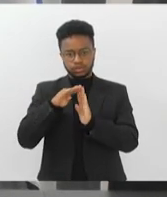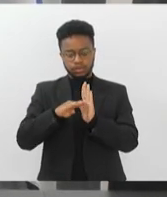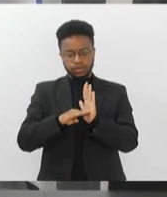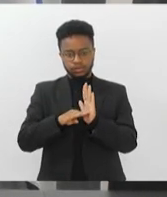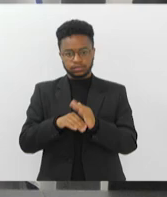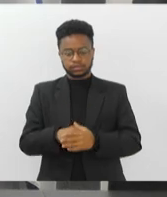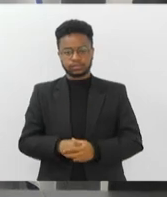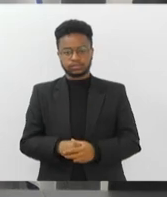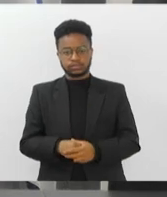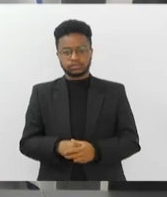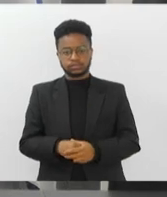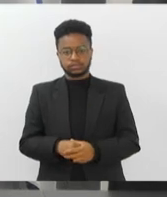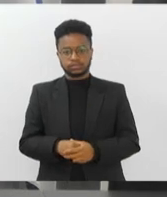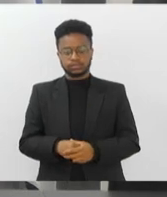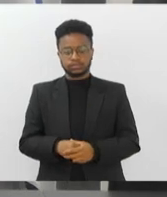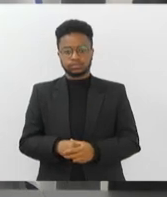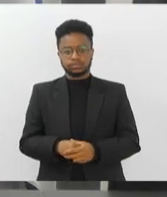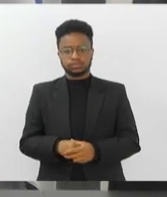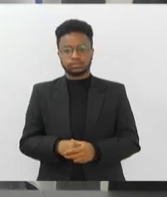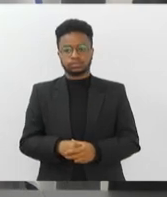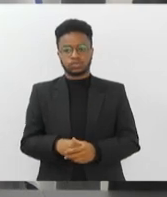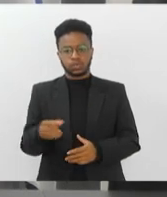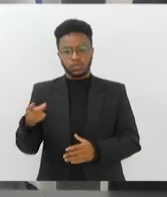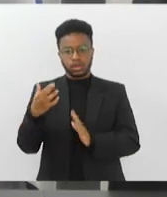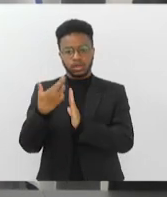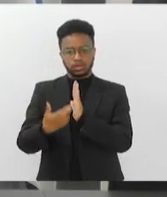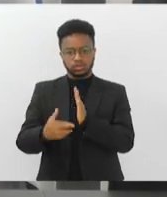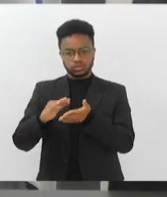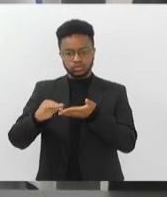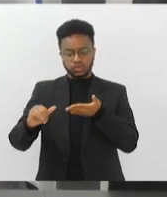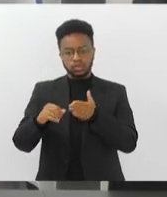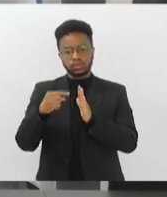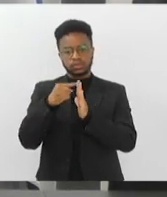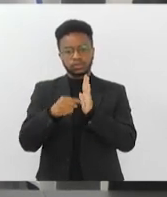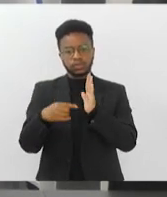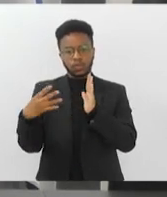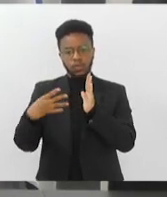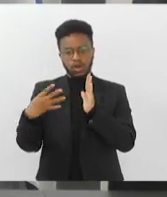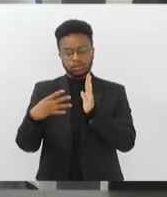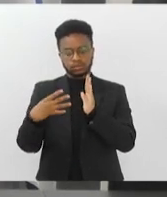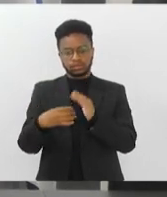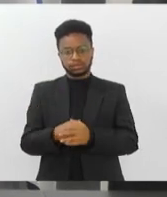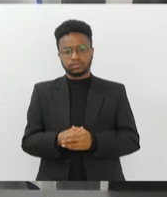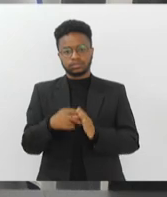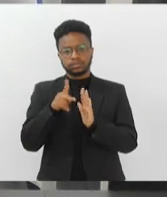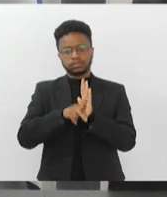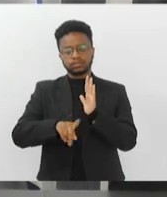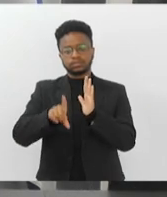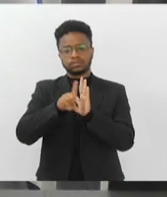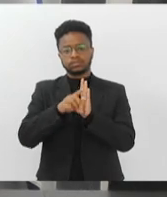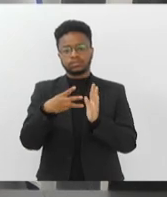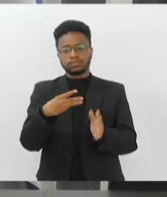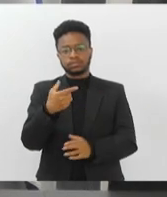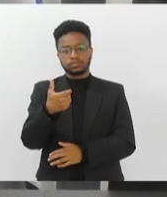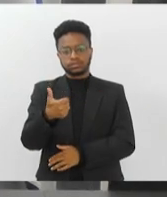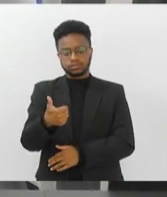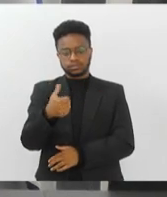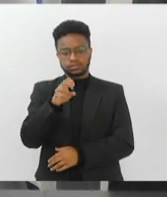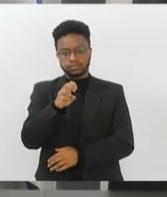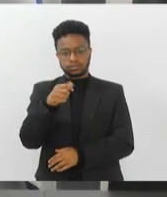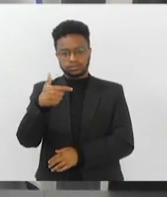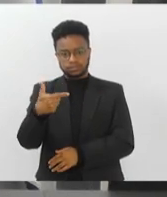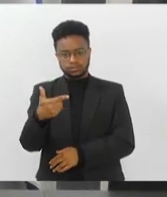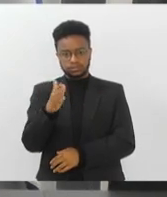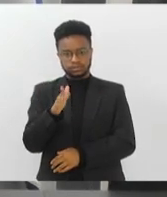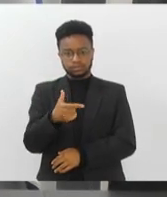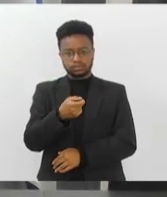pauta pelo relator. O item 4 é o projeto de lei 3152 de